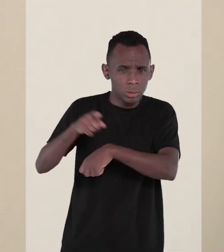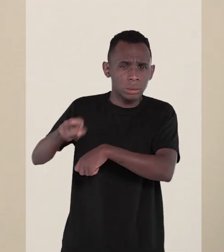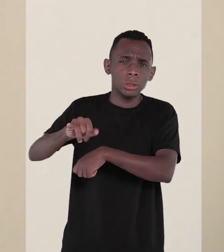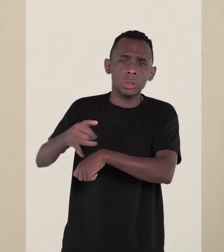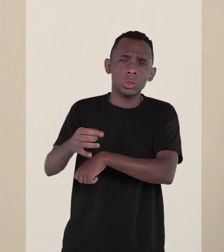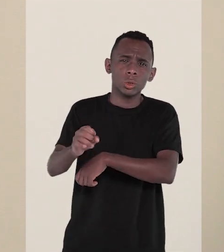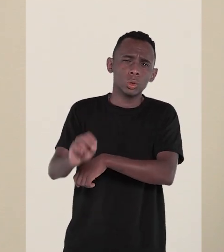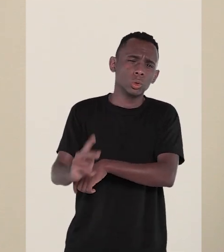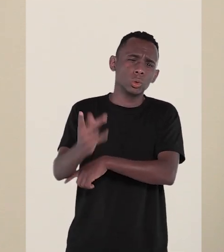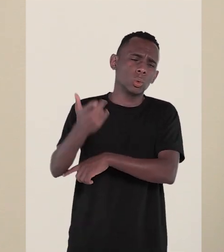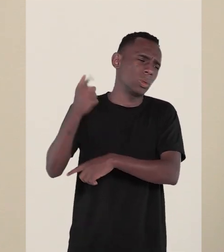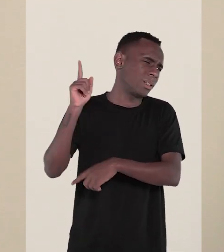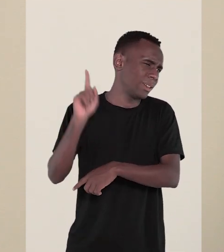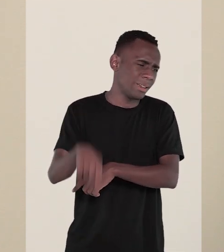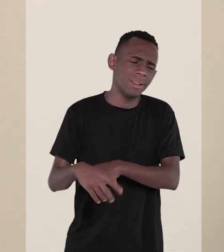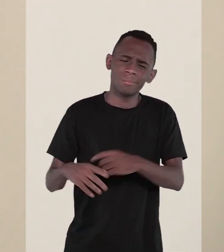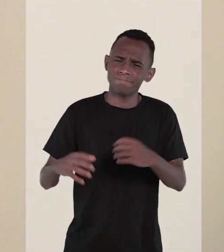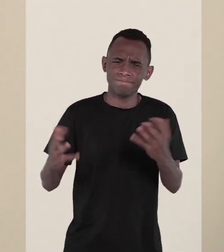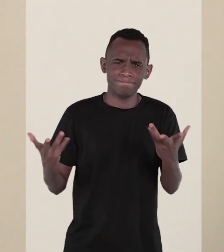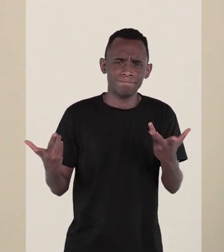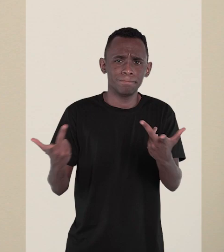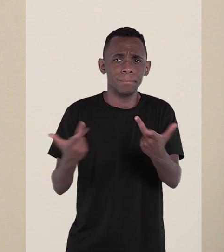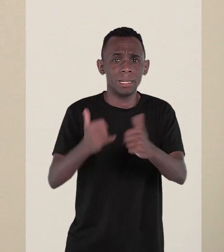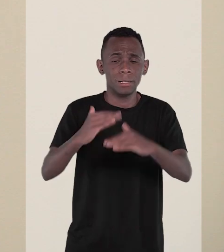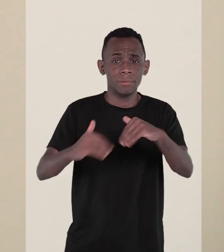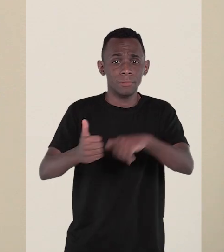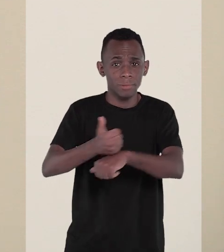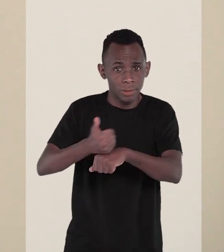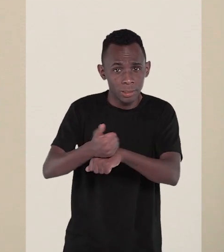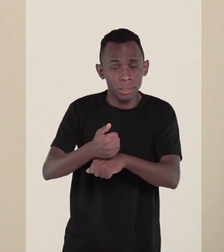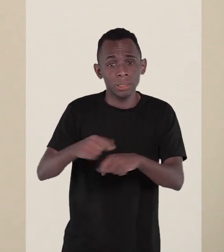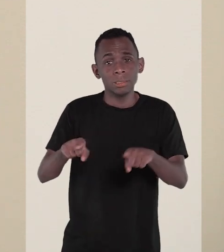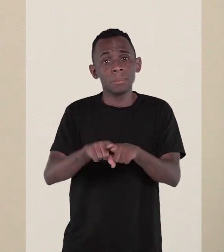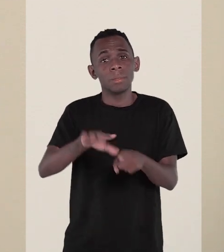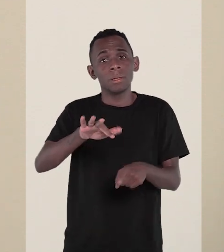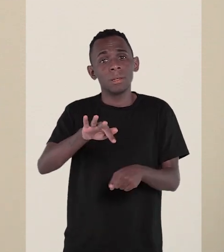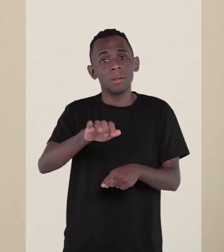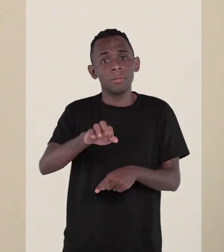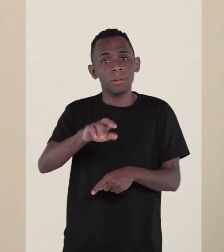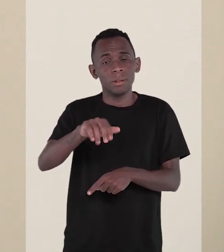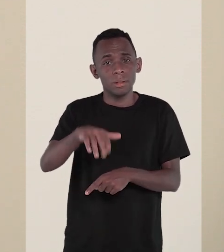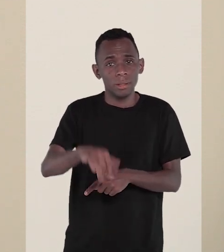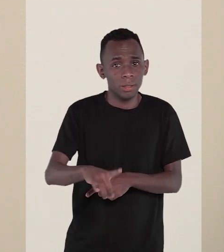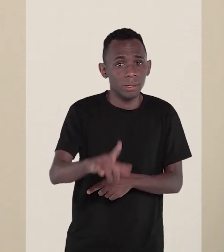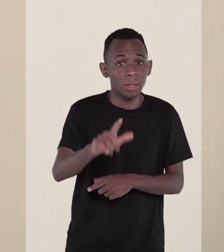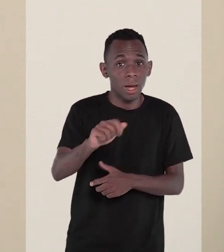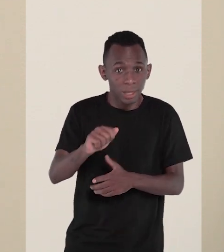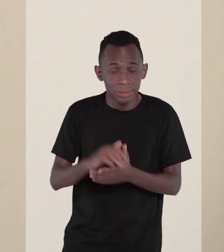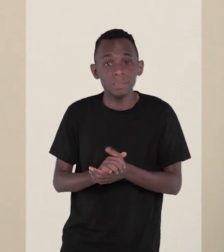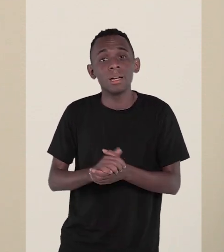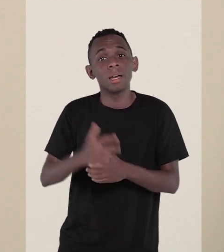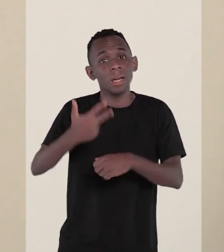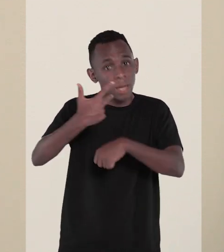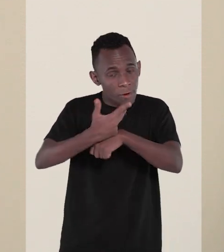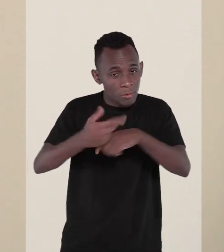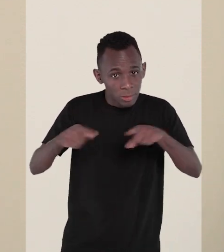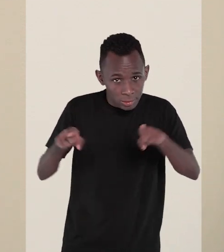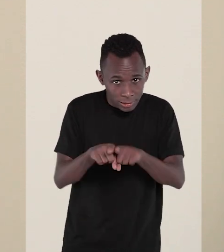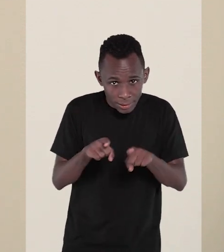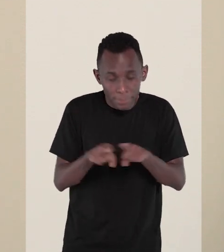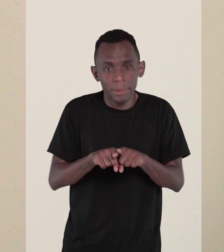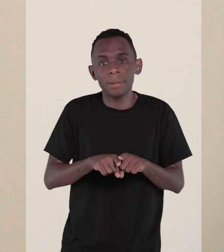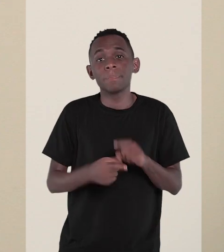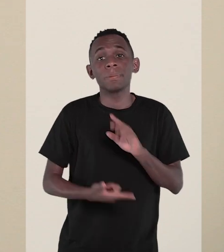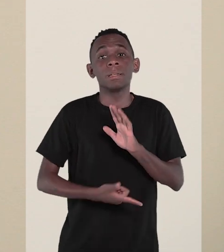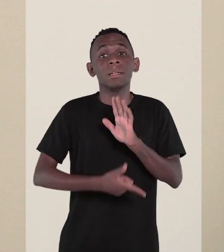meus produtores. Esse cara, um artista sensacional, todo mundo já sabe. Fernanda gravou comigo. Fala que ele é um gênio, não fala não. E aí